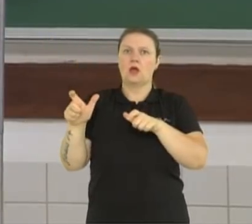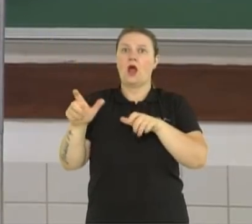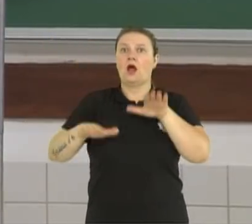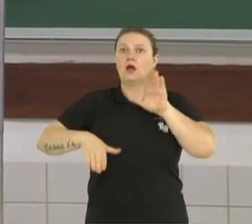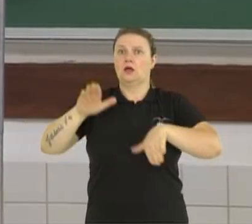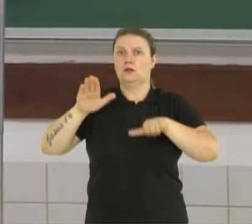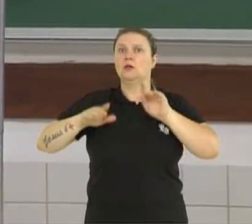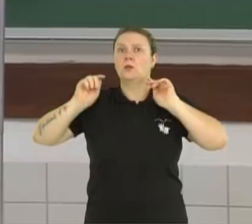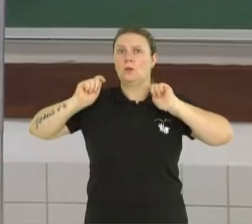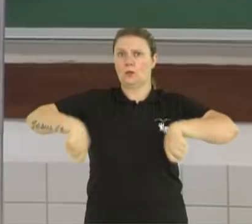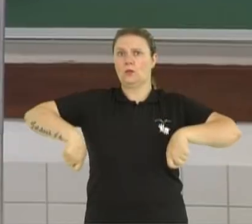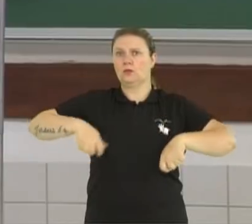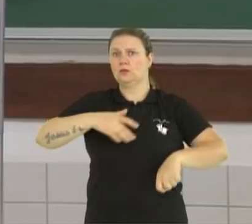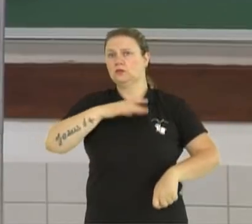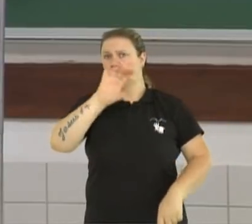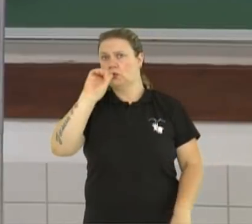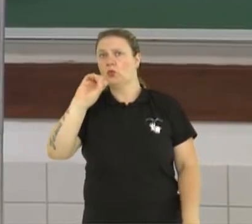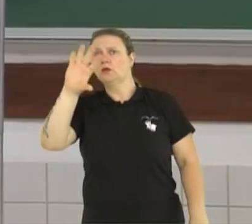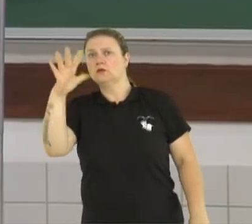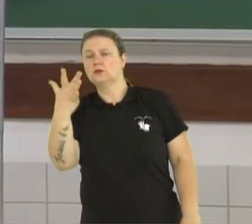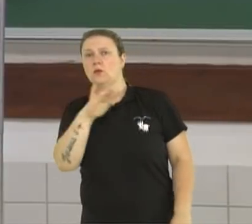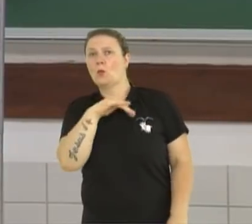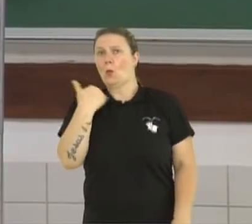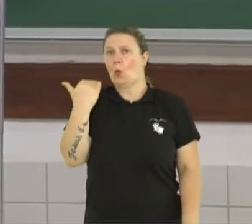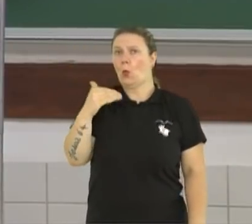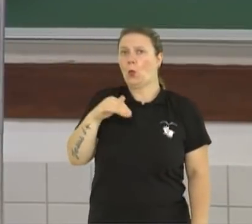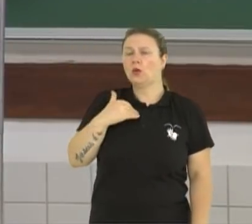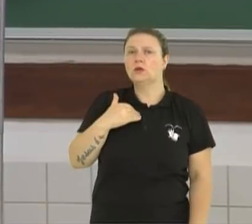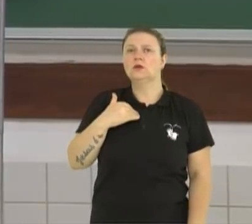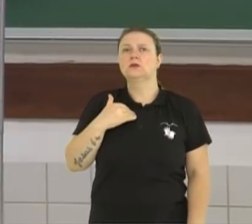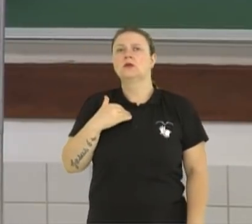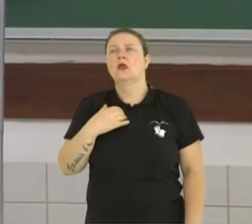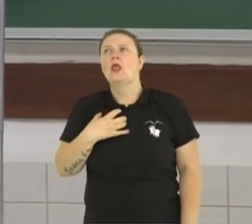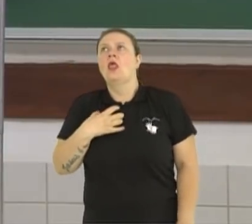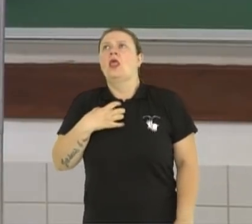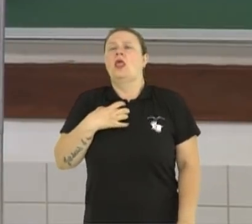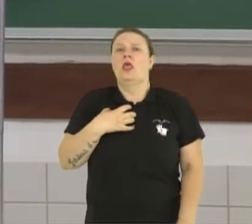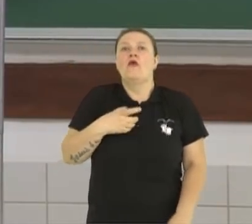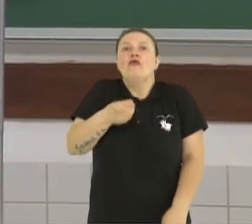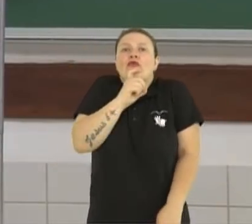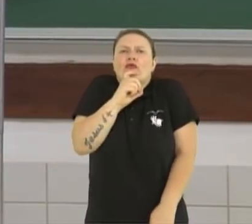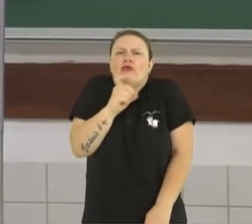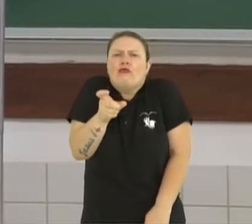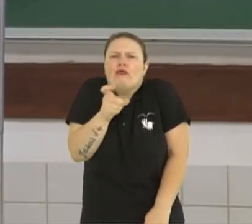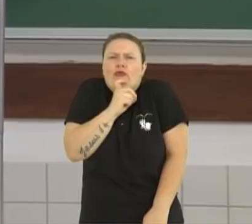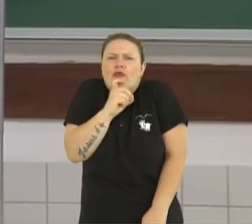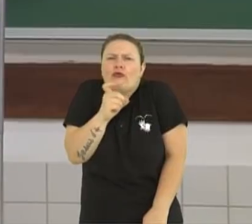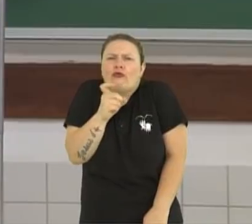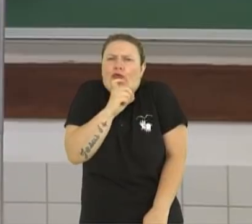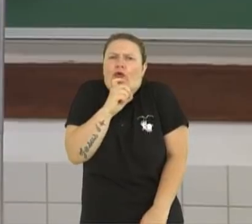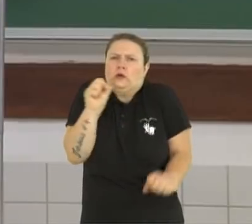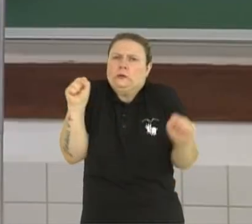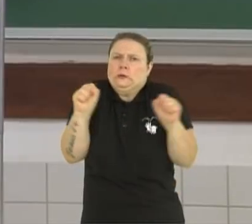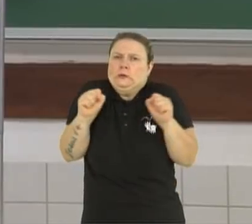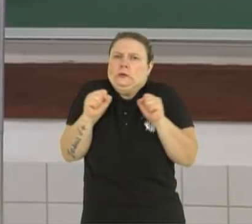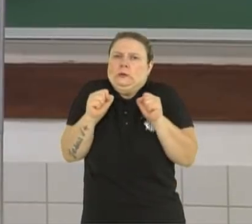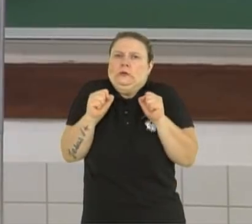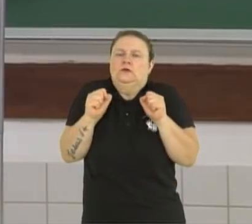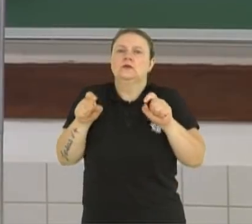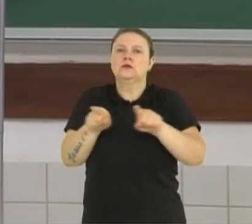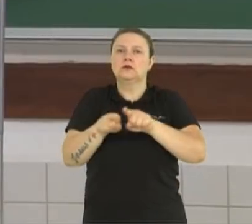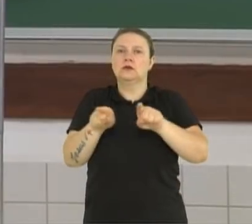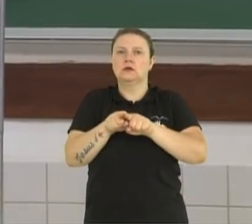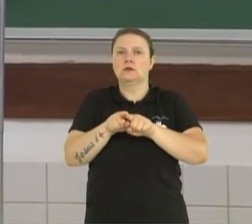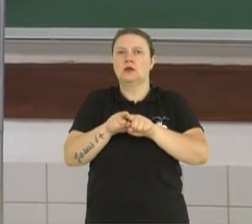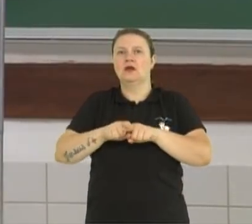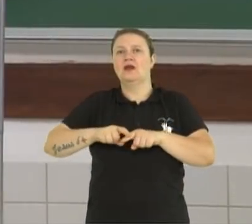vários problemas. E o que acontece? As pessoas não têm força para descer com esse corpo. Professora, mas daí fica o corpo